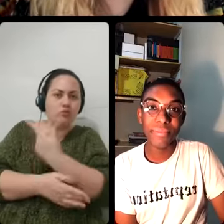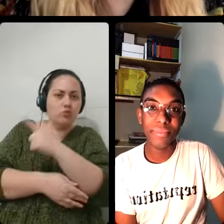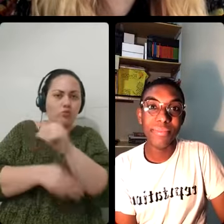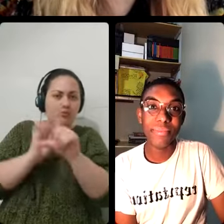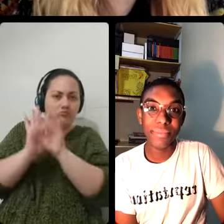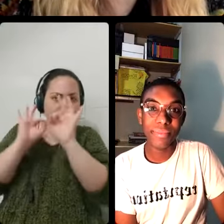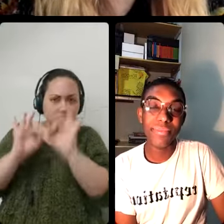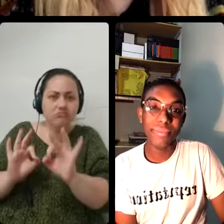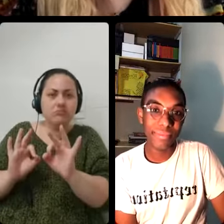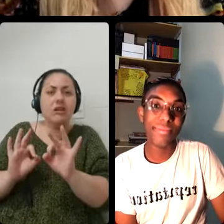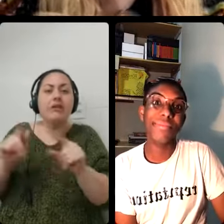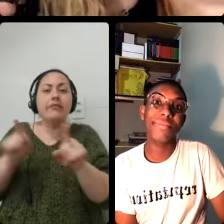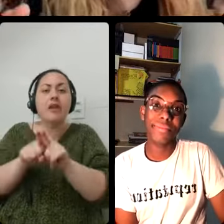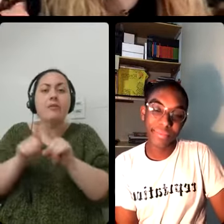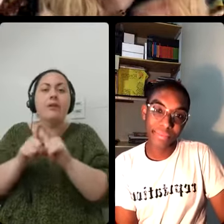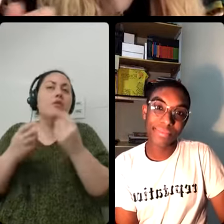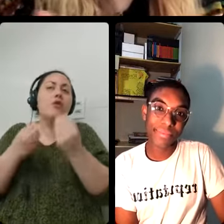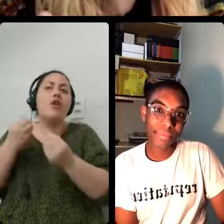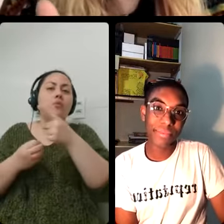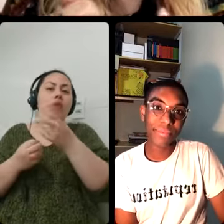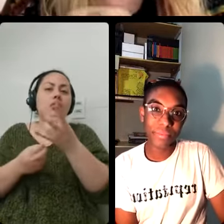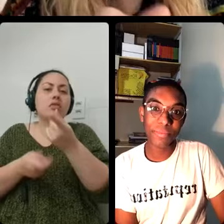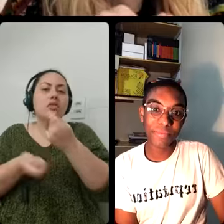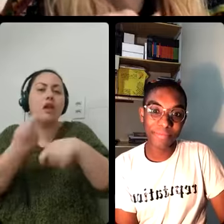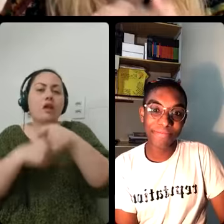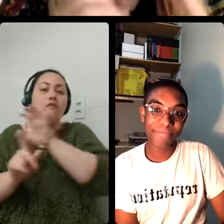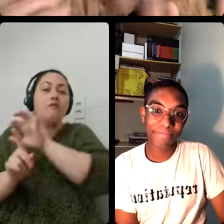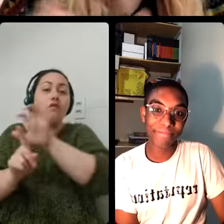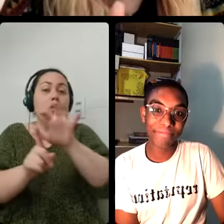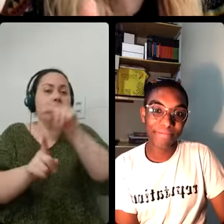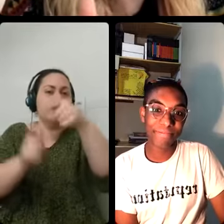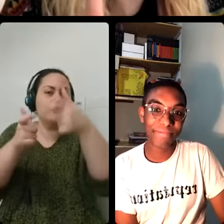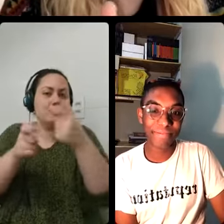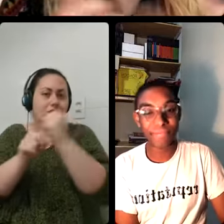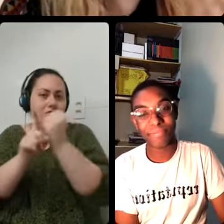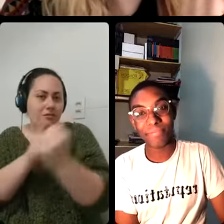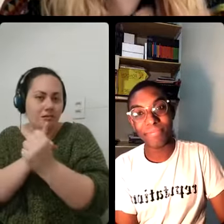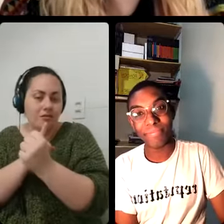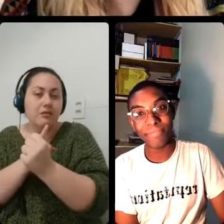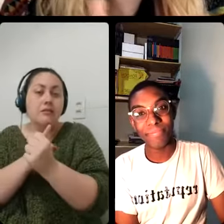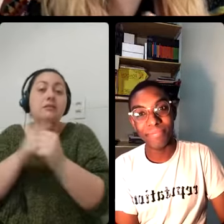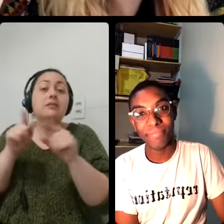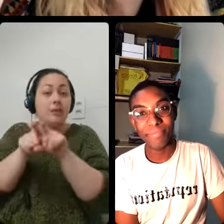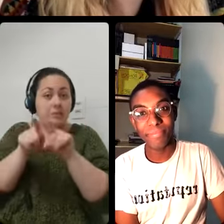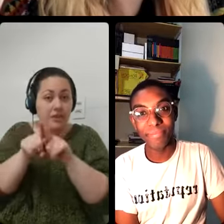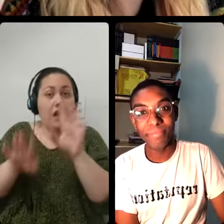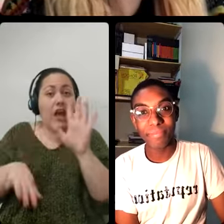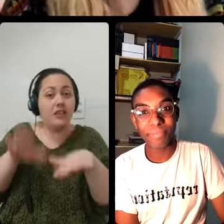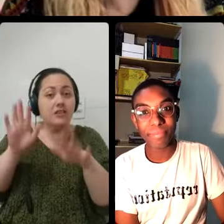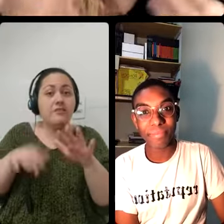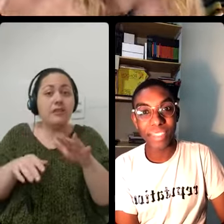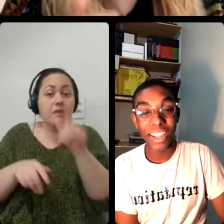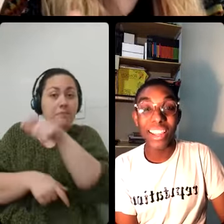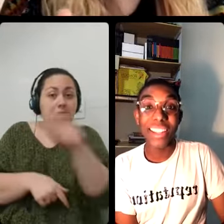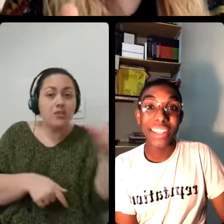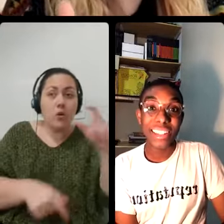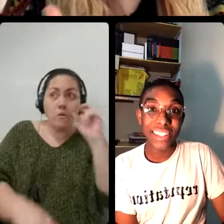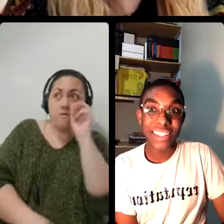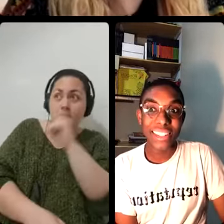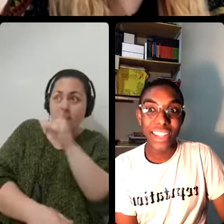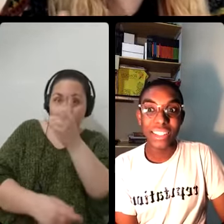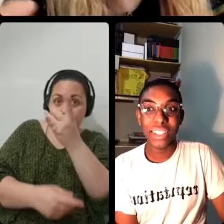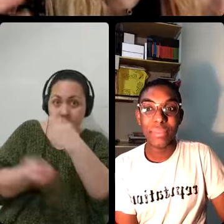passando também, né? Como o tráfico, muitas vezes, dentro desses espaços, acaba sendo uma oportunidade, né? De certa forma,